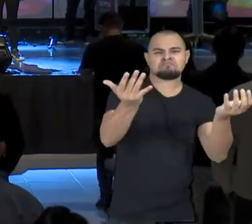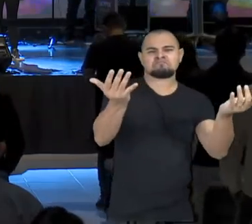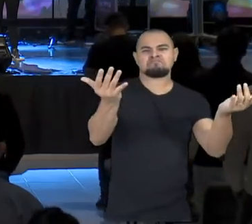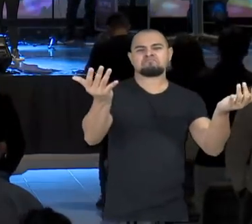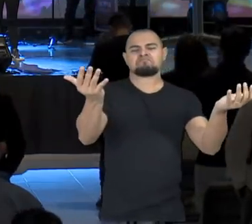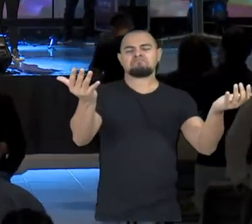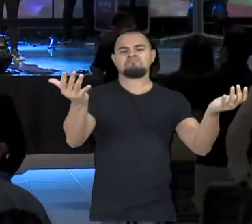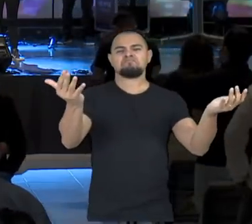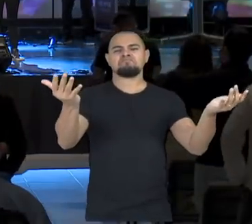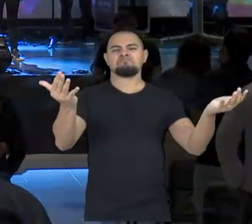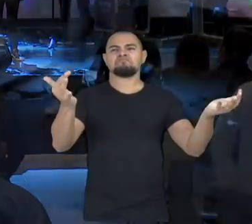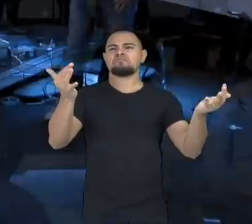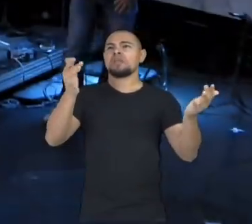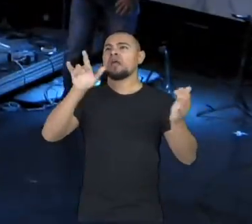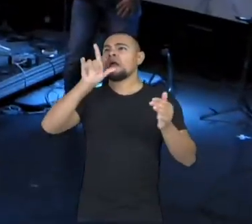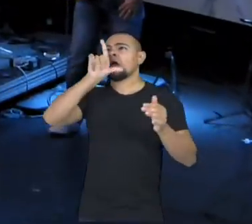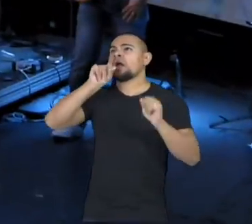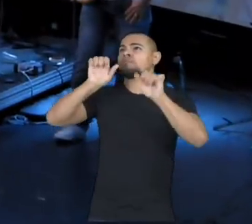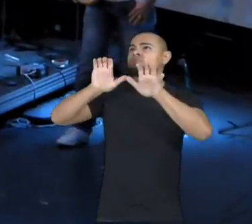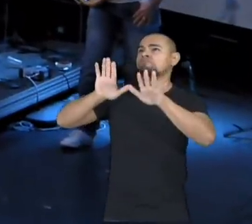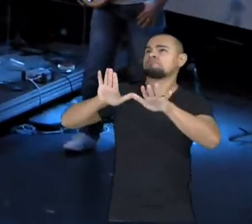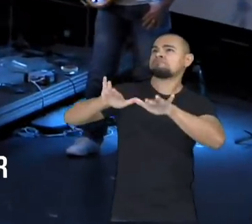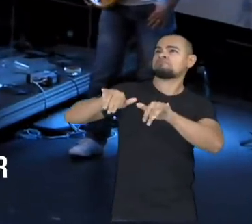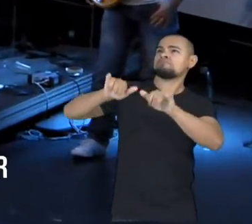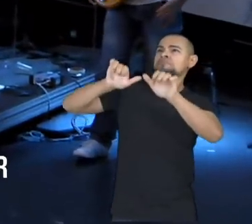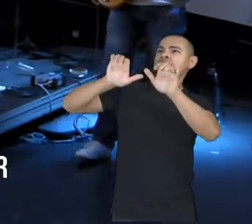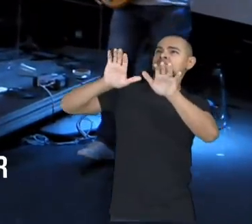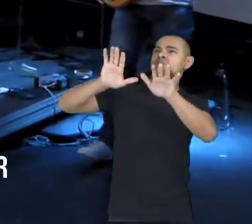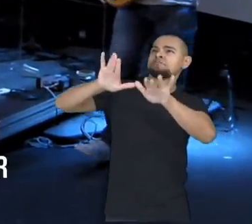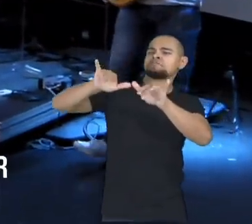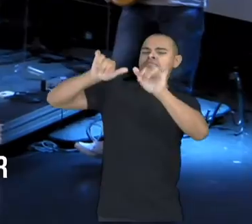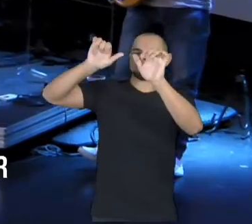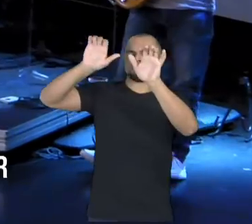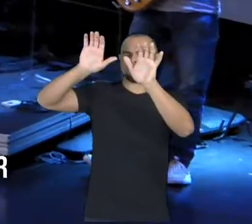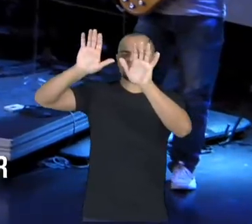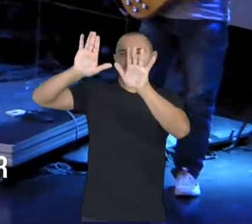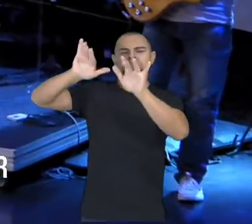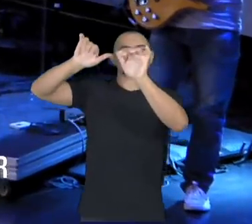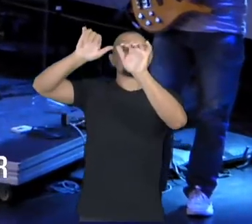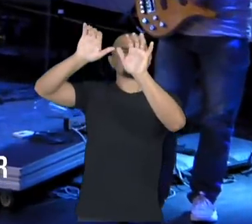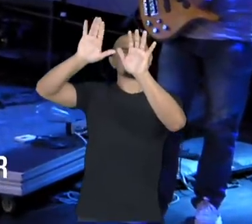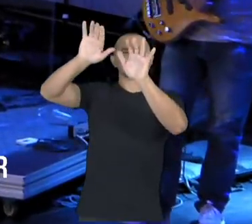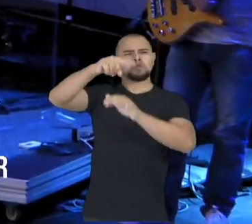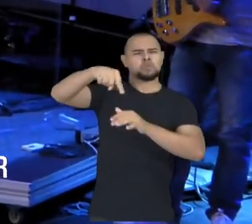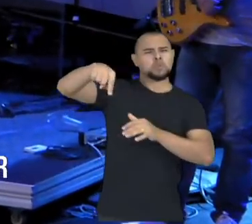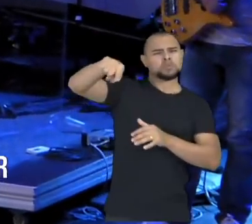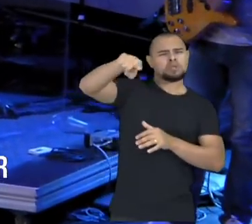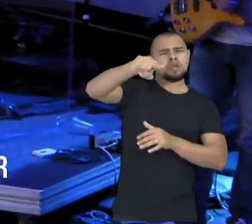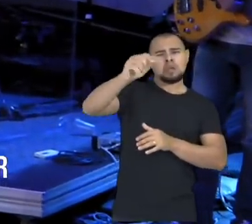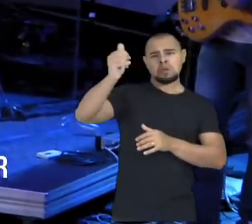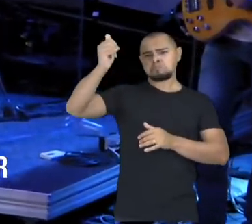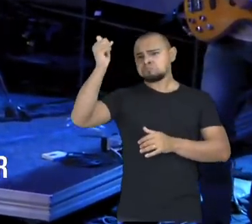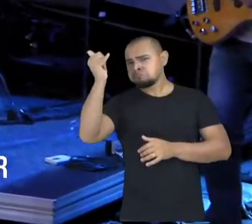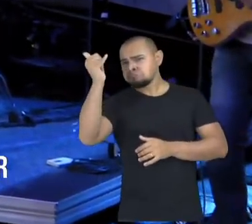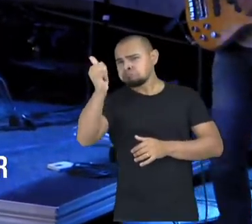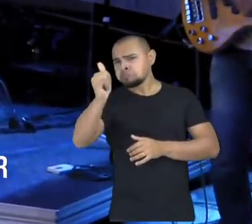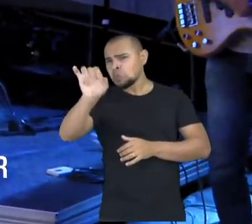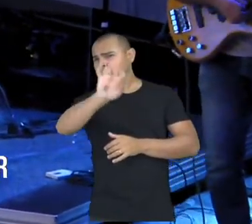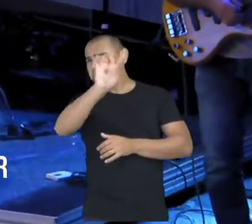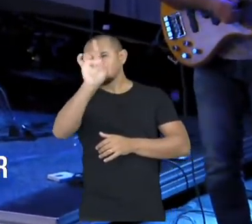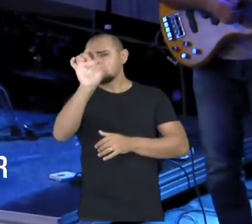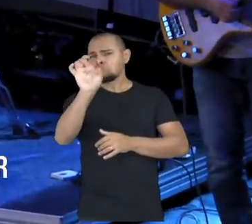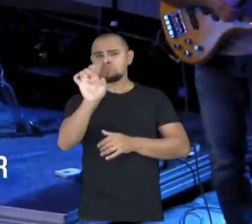campo e as aves do céu. Será que você não